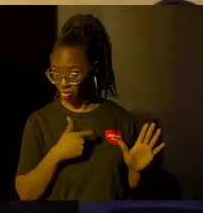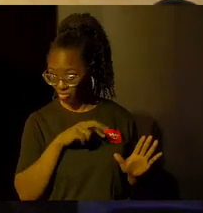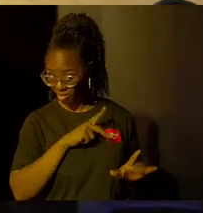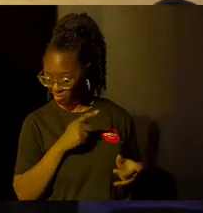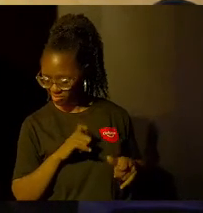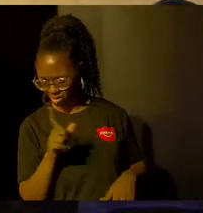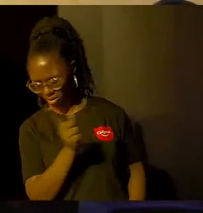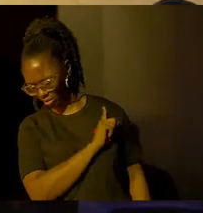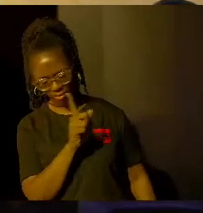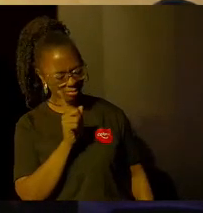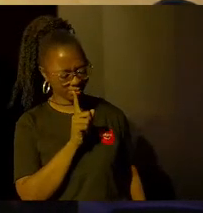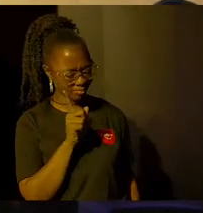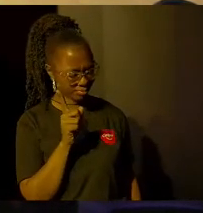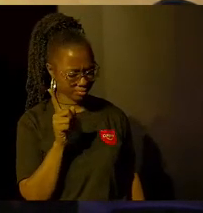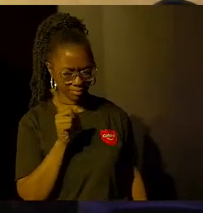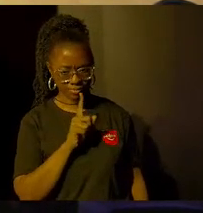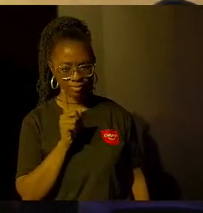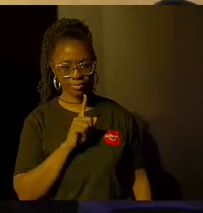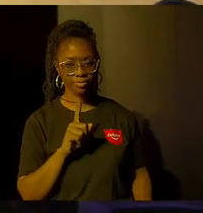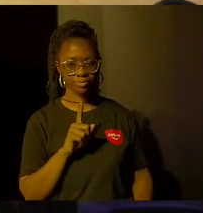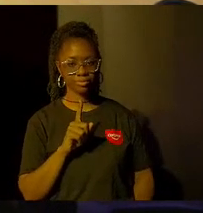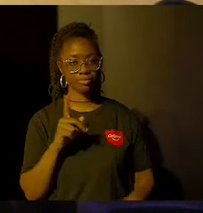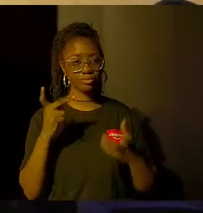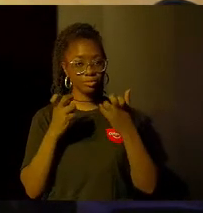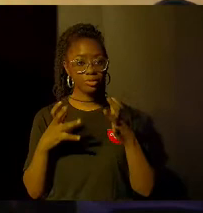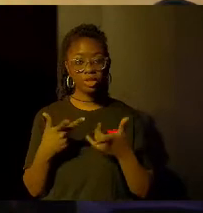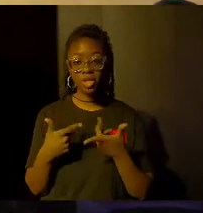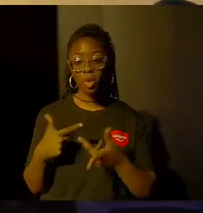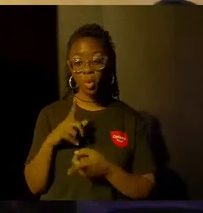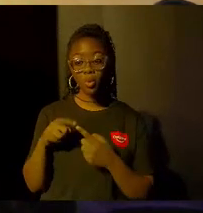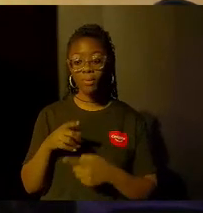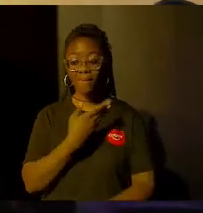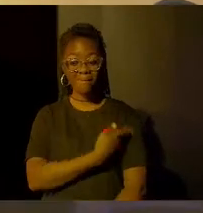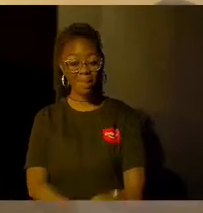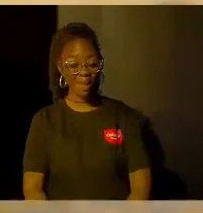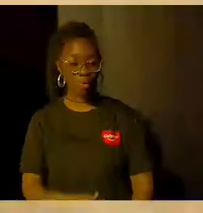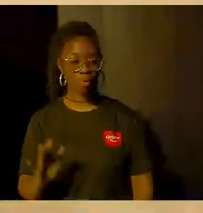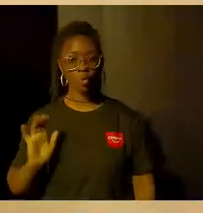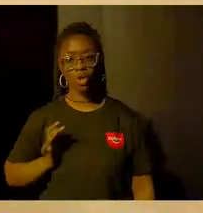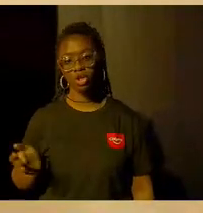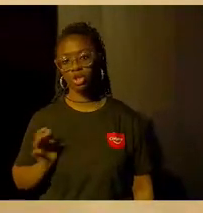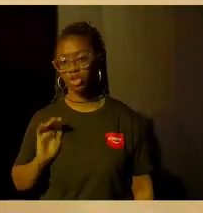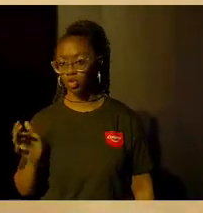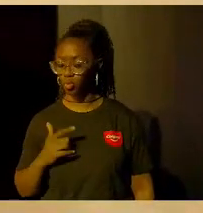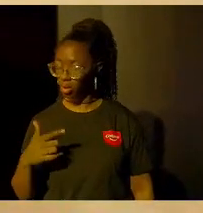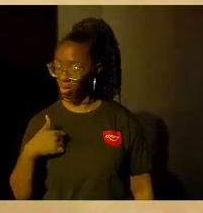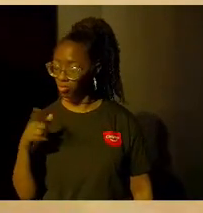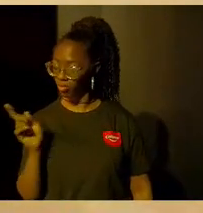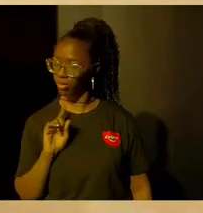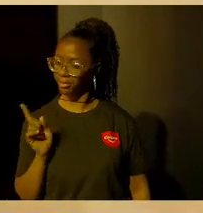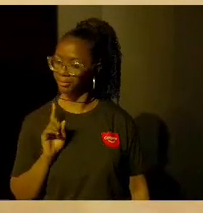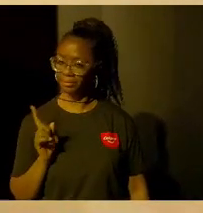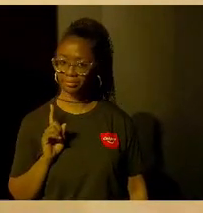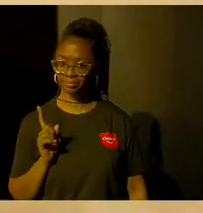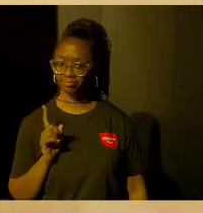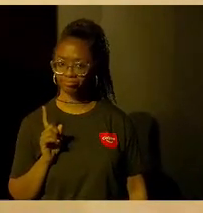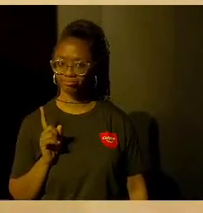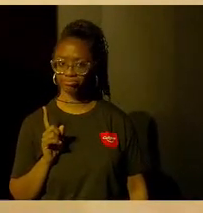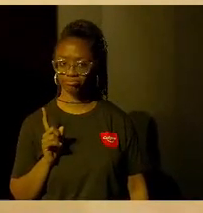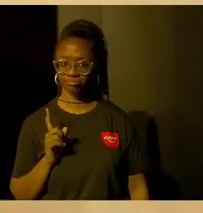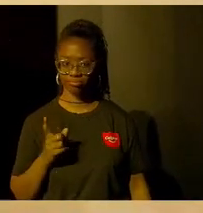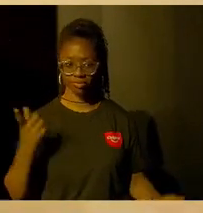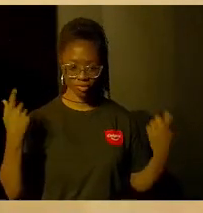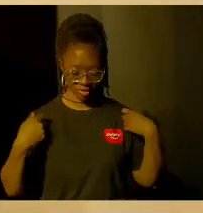paz mesmo não não sou mas é coisa de branco de rico então não vou não não